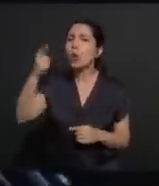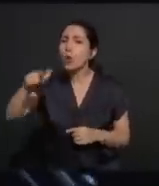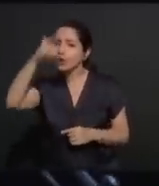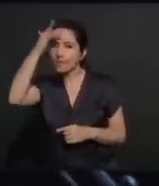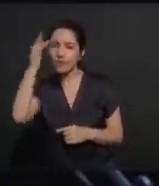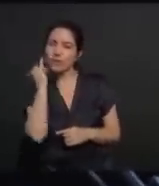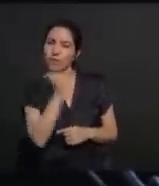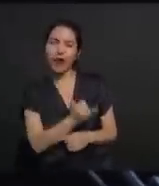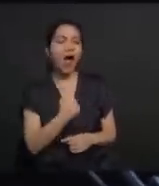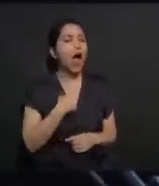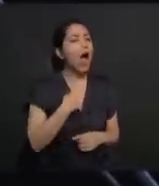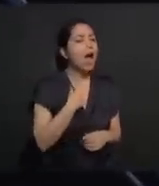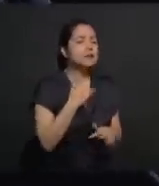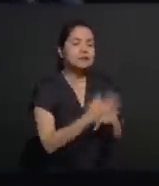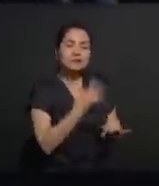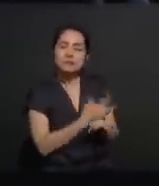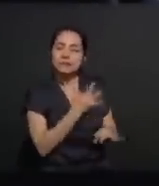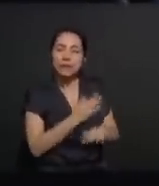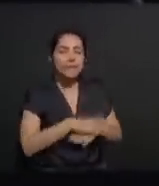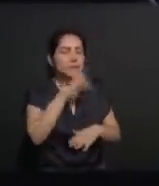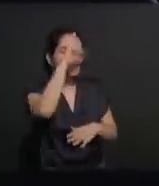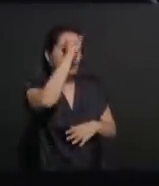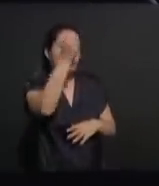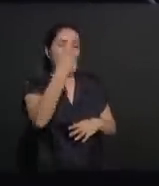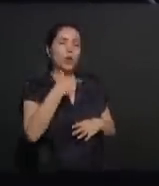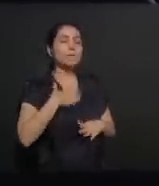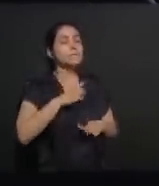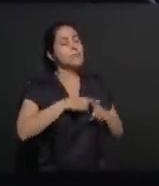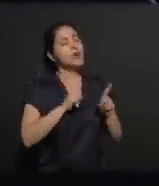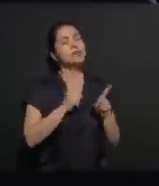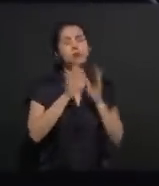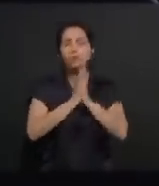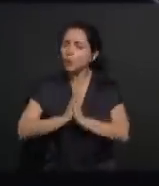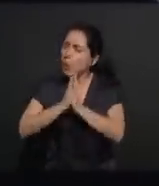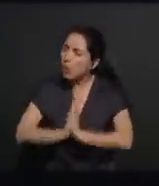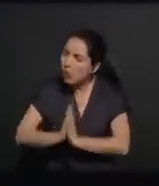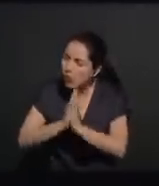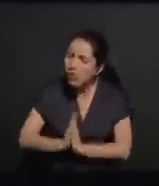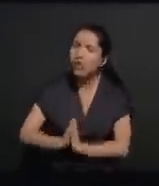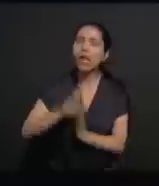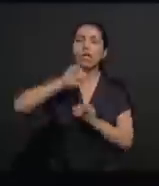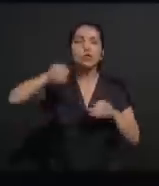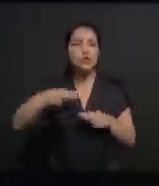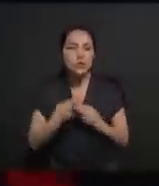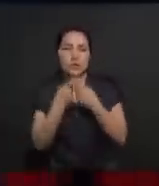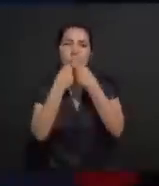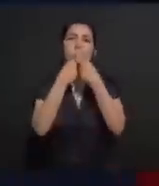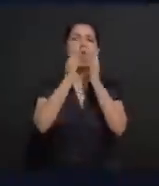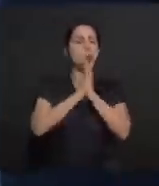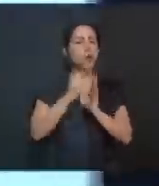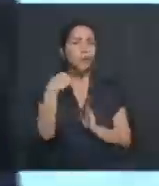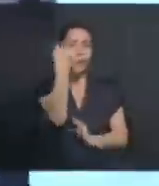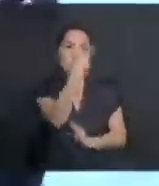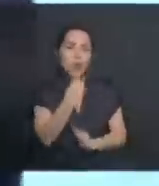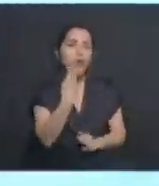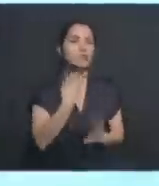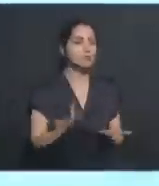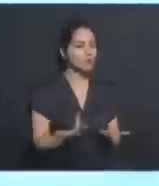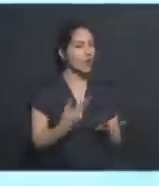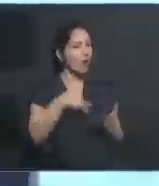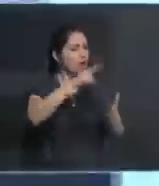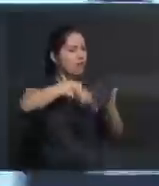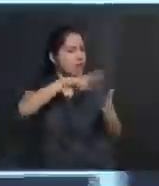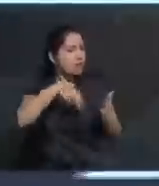jejuei. Ai, foi mais forte do que eu e eu orei 2 horas. Foi mais forte do que eu e eu li todo o